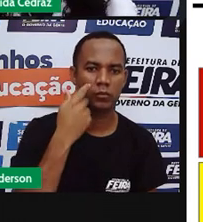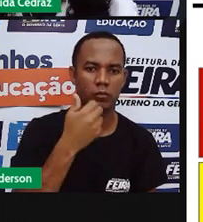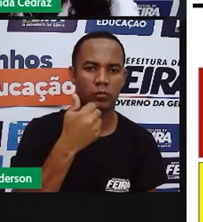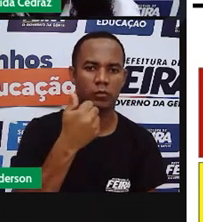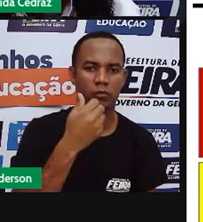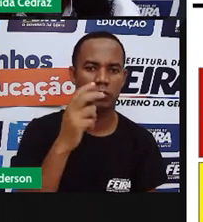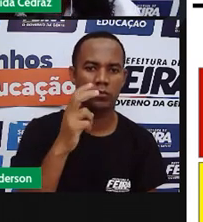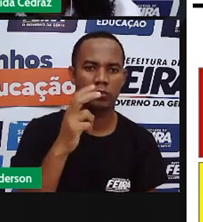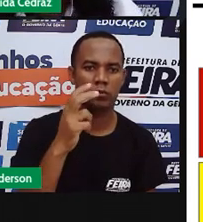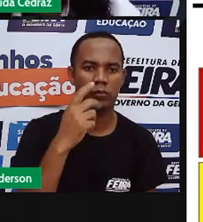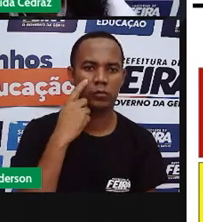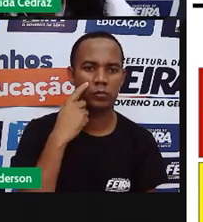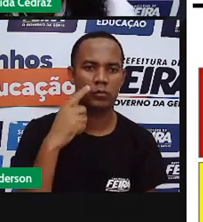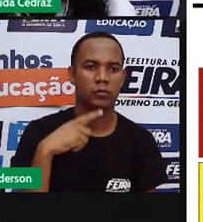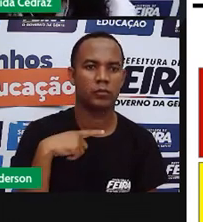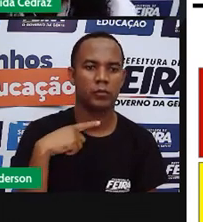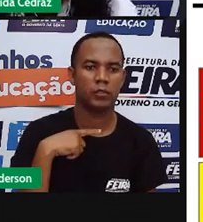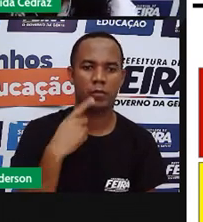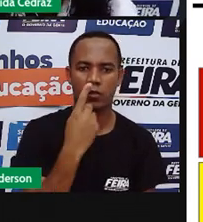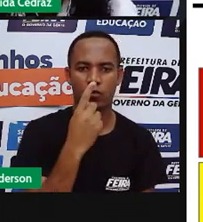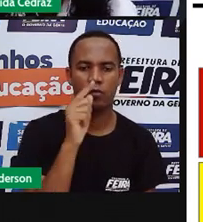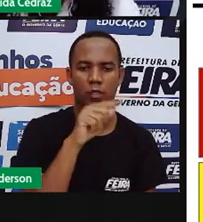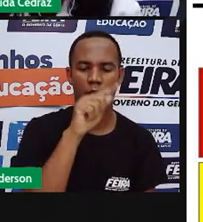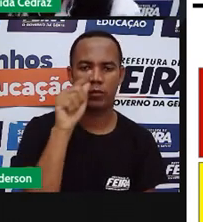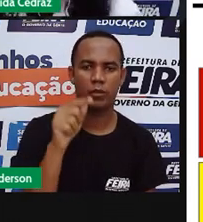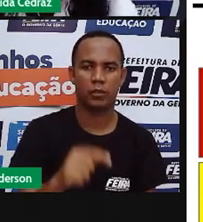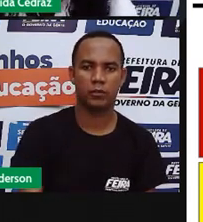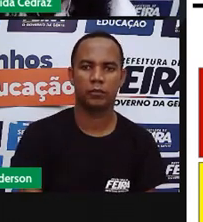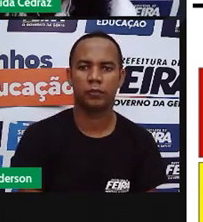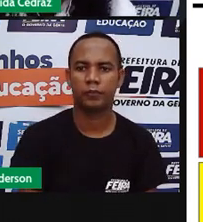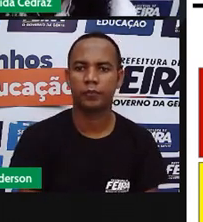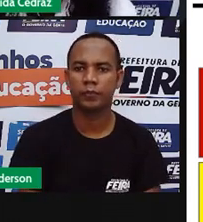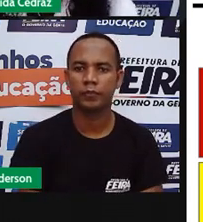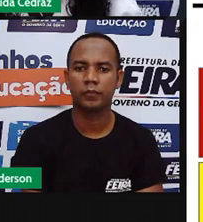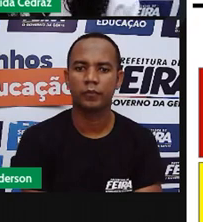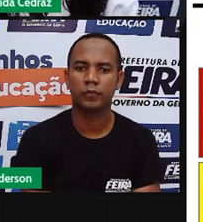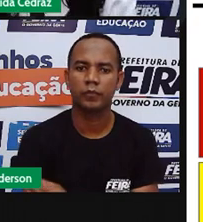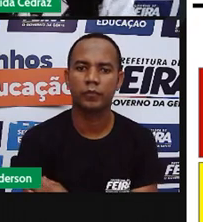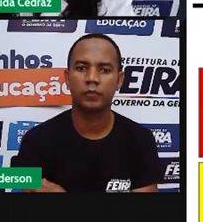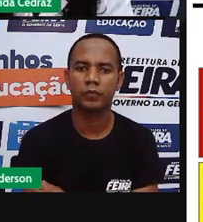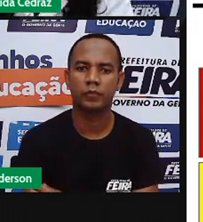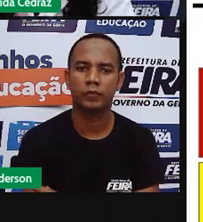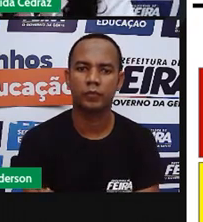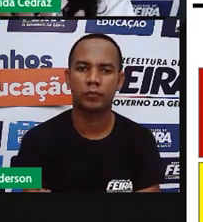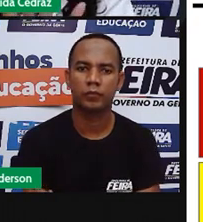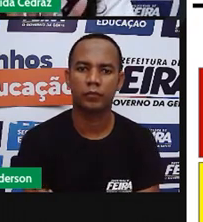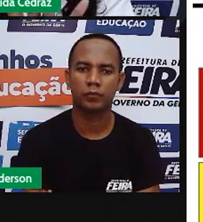15. Ainda temos mais um quadradinho verde. Qual será o número dele?